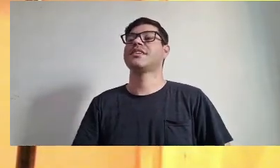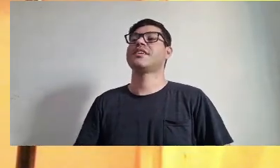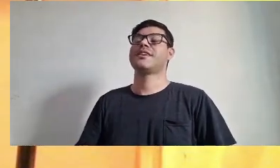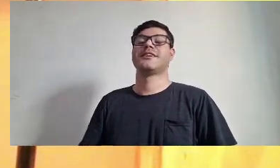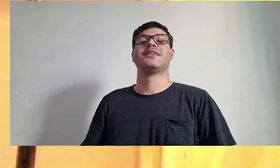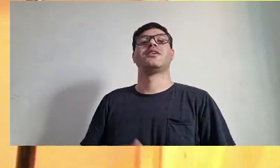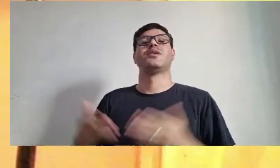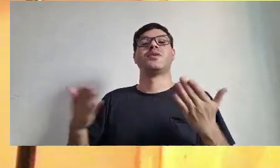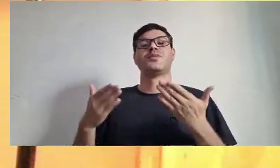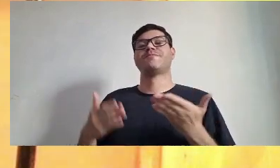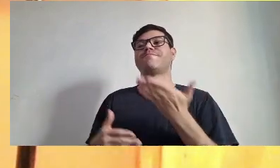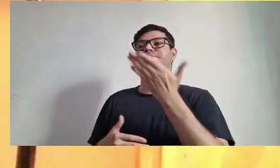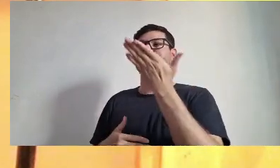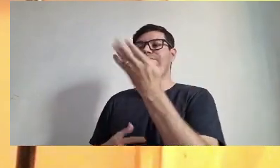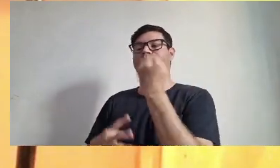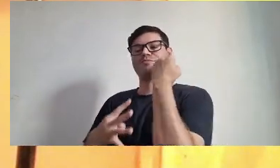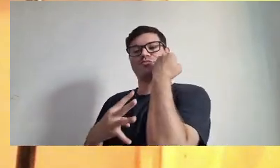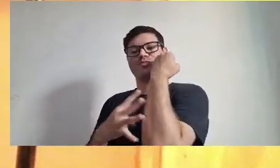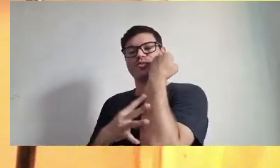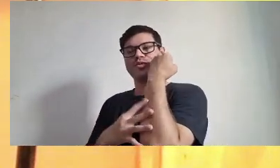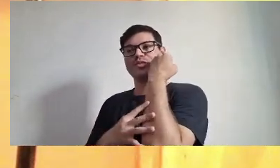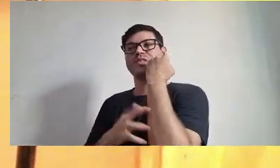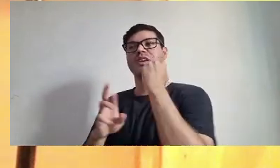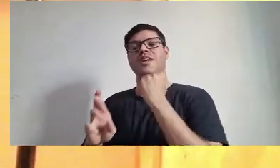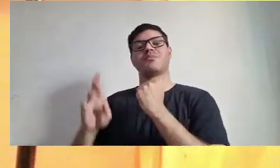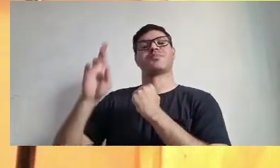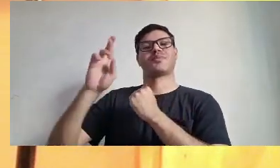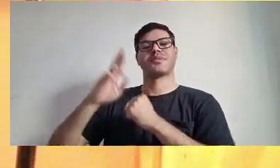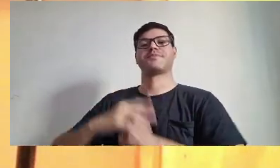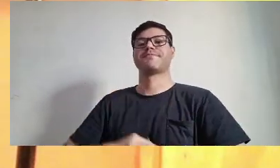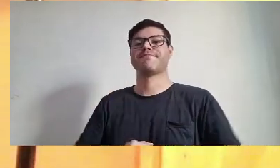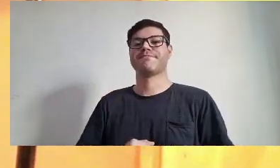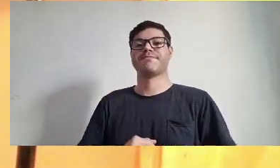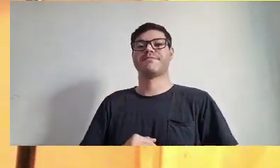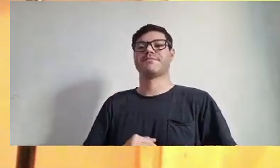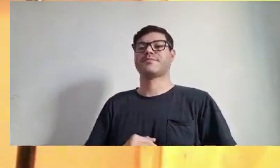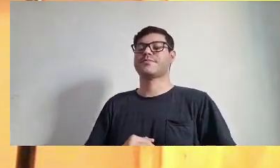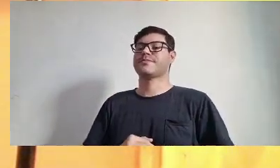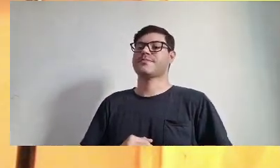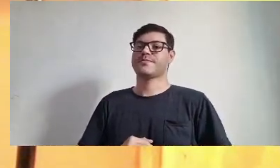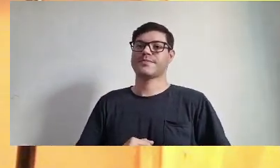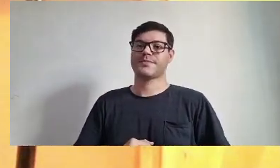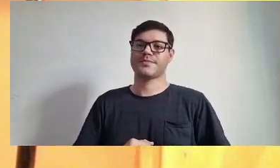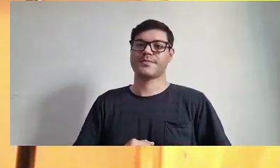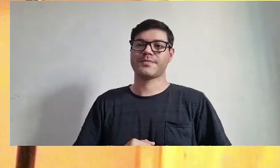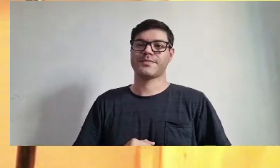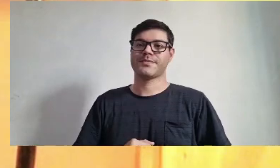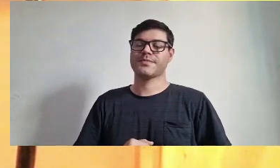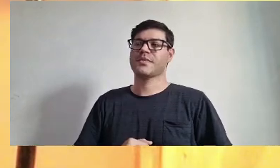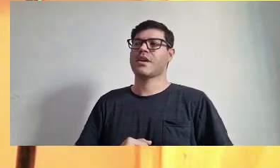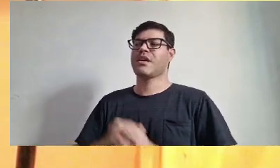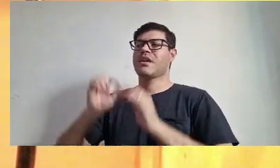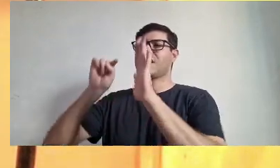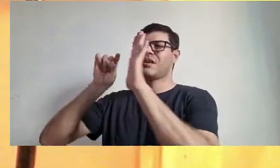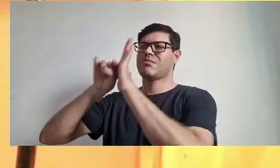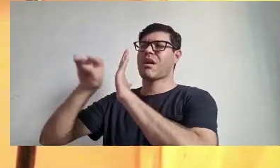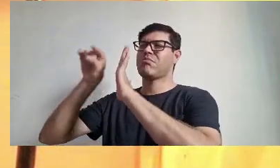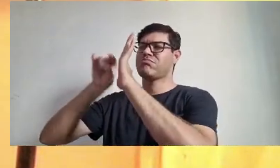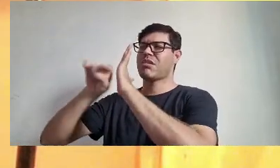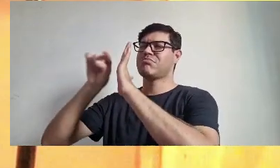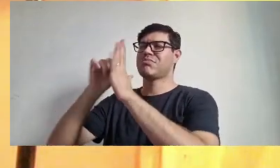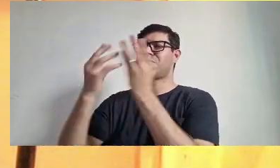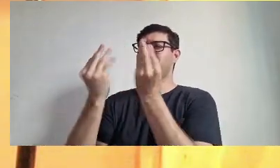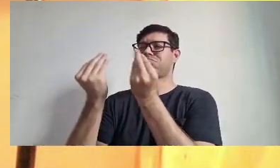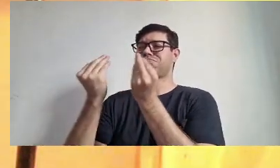Duvalino Brocanelli, da Igreja do Evangelho Quadrangular. Bom, temos mais uma porção de perguntas, mas a gente vai ficar o dia inteiro aqui.